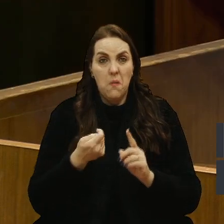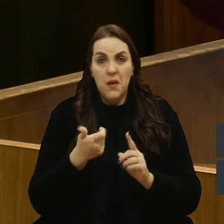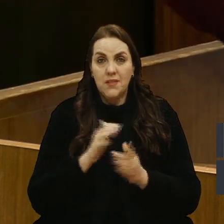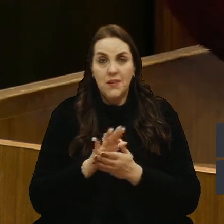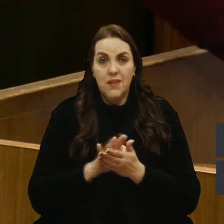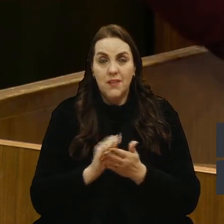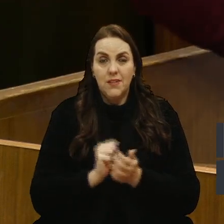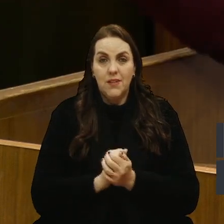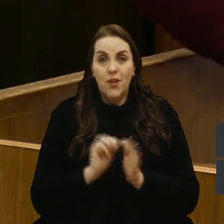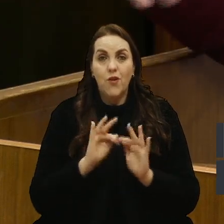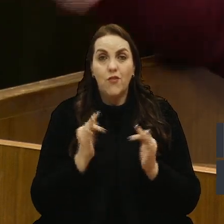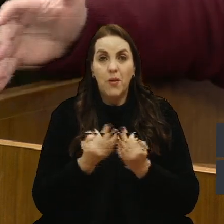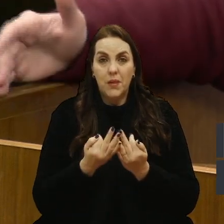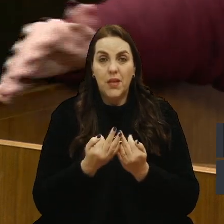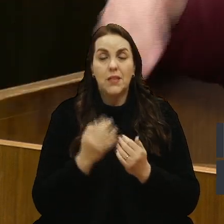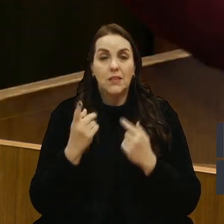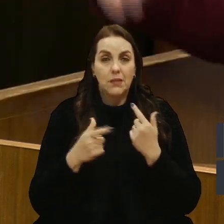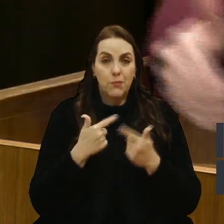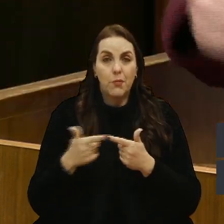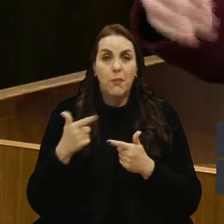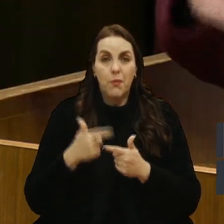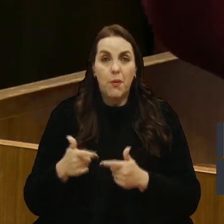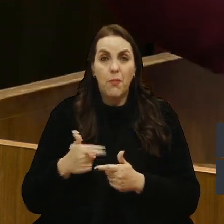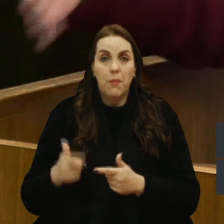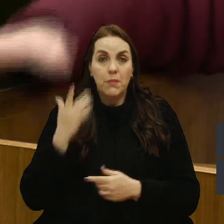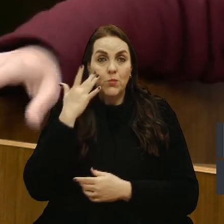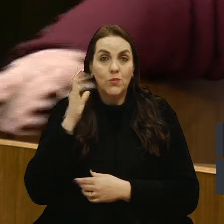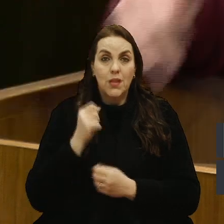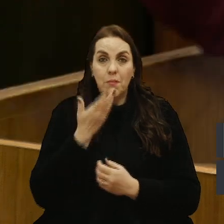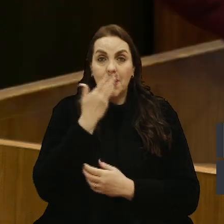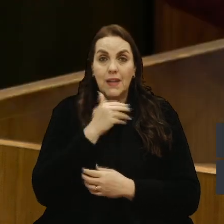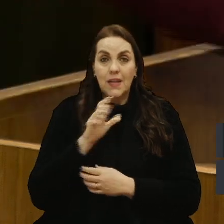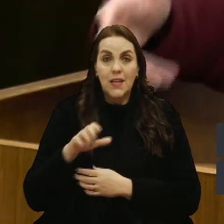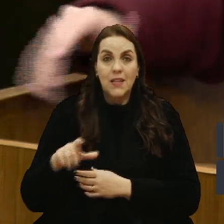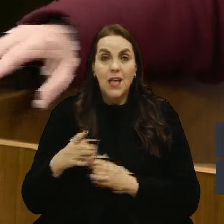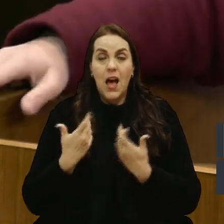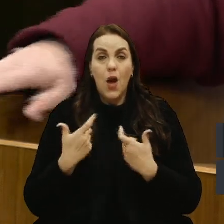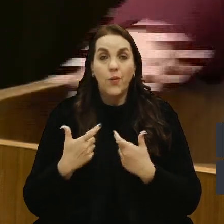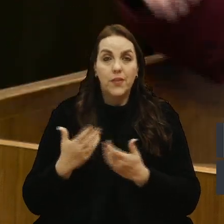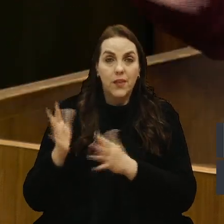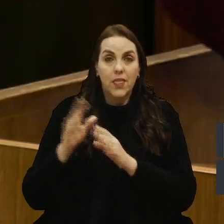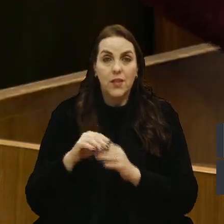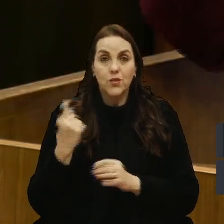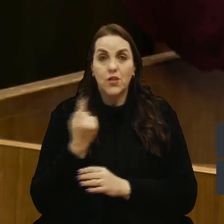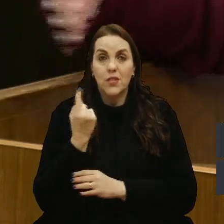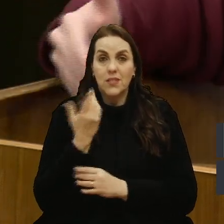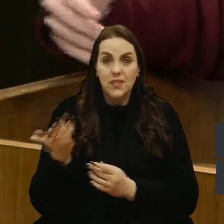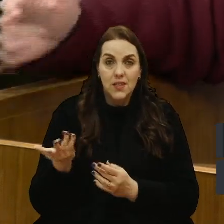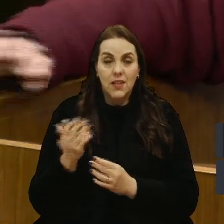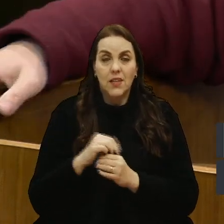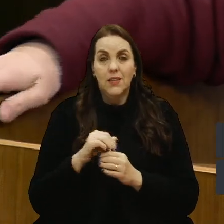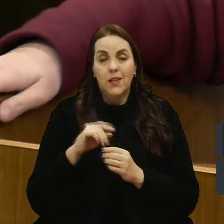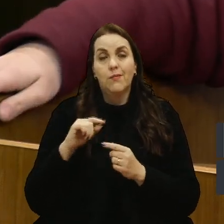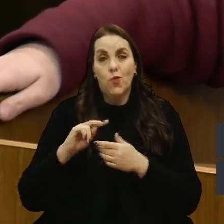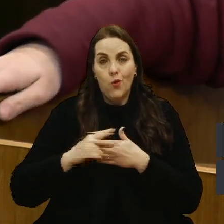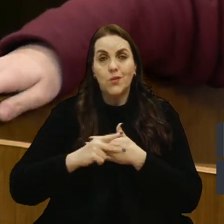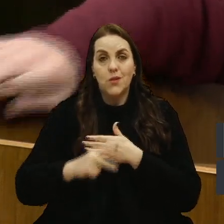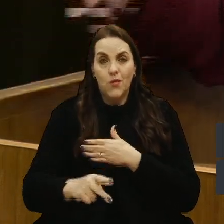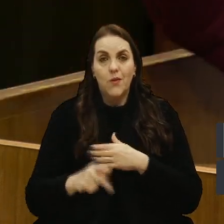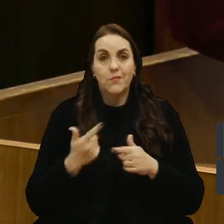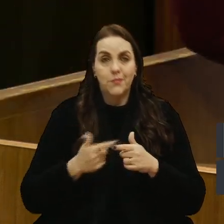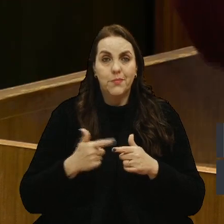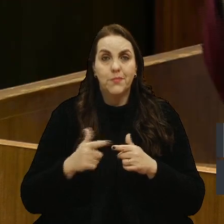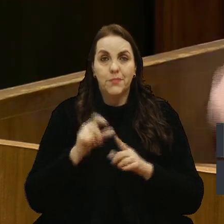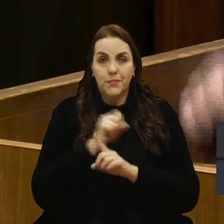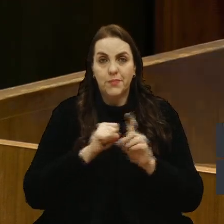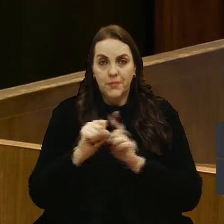as famílias passam por muitos problemas porque não sabem onde deixar as crianças ficam sozinhas, isso acarreta vários problemas para a nossa sociedade.